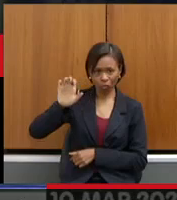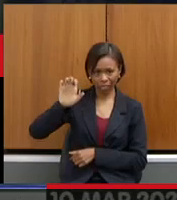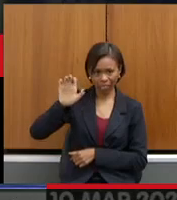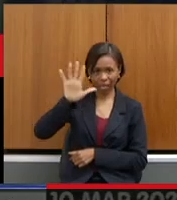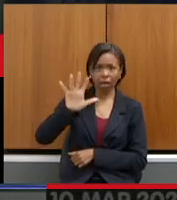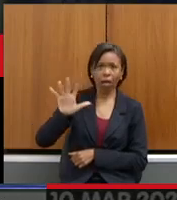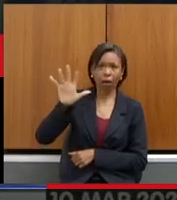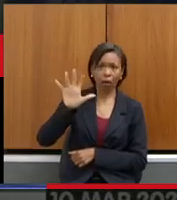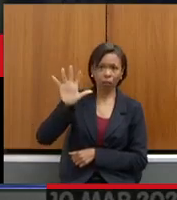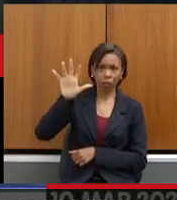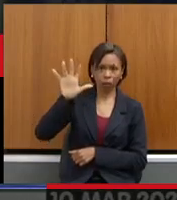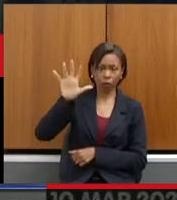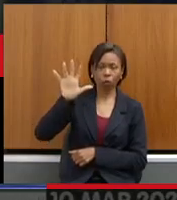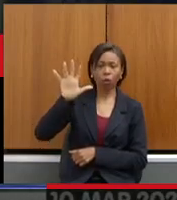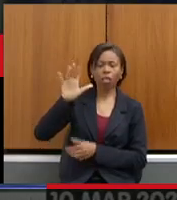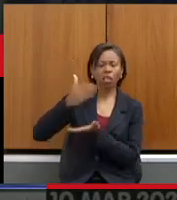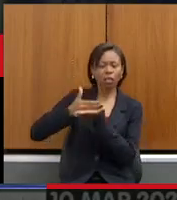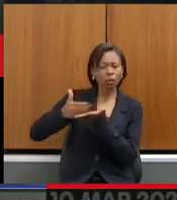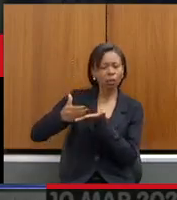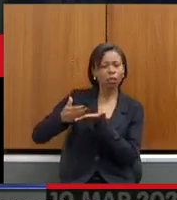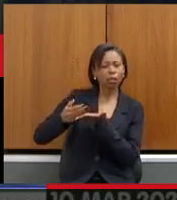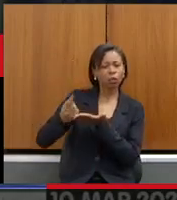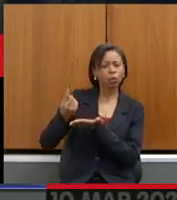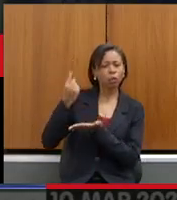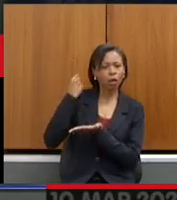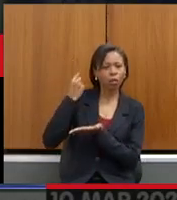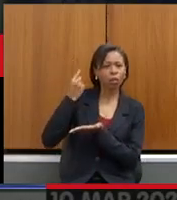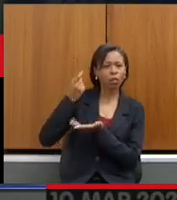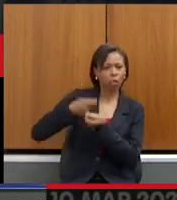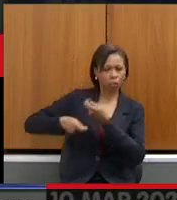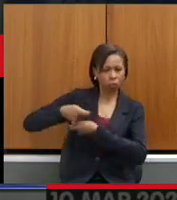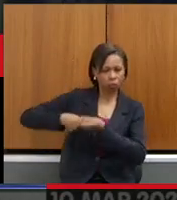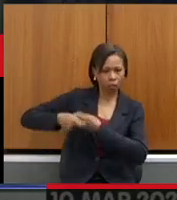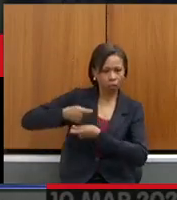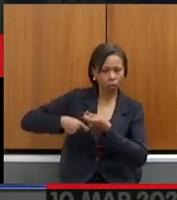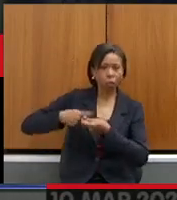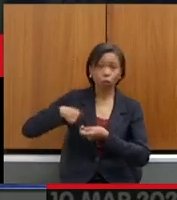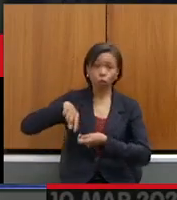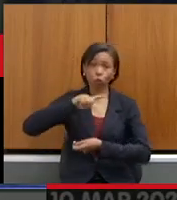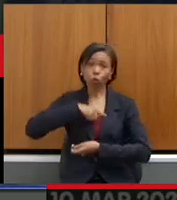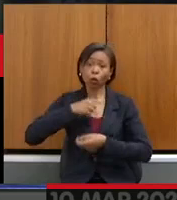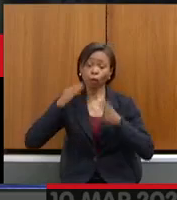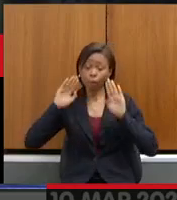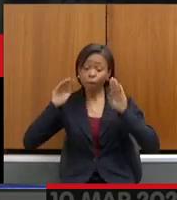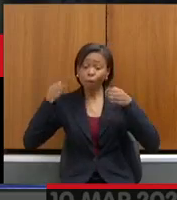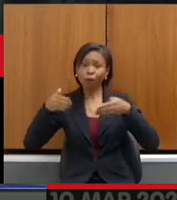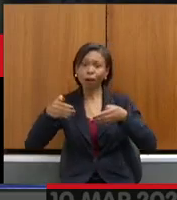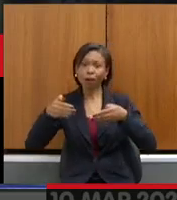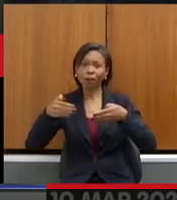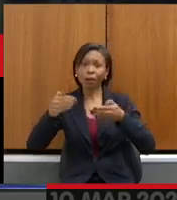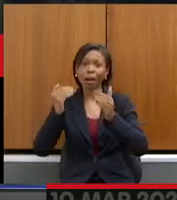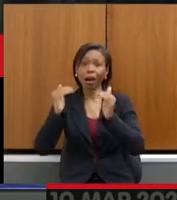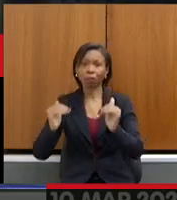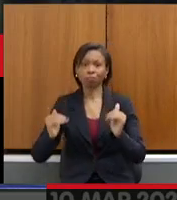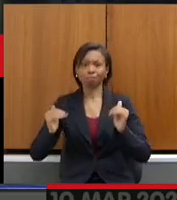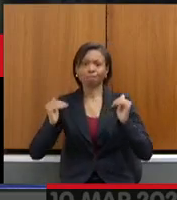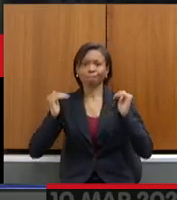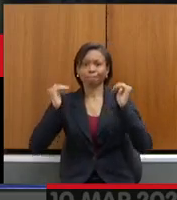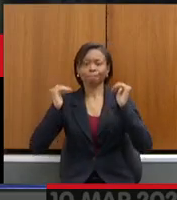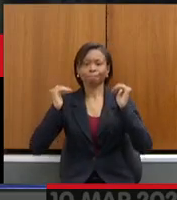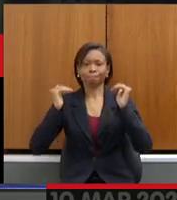que desde o início da dessa administração nós estamos muito focados em ampliar a capacidade